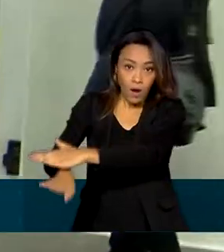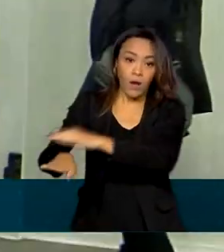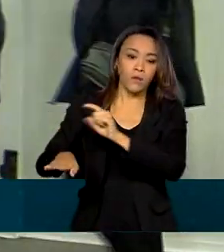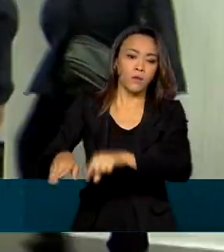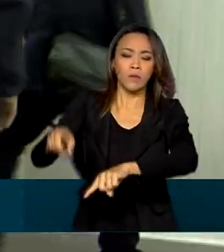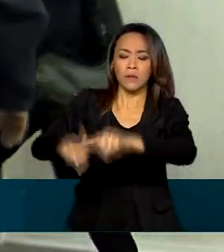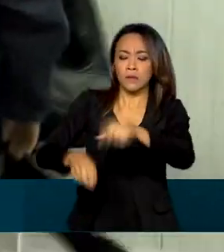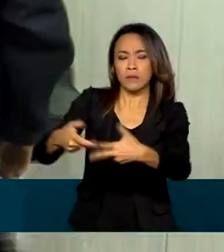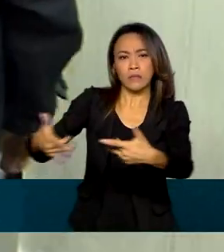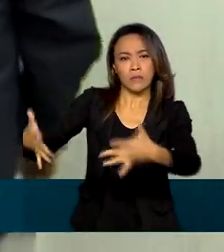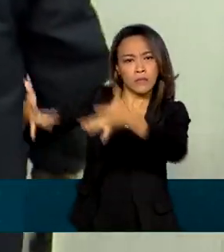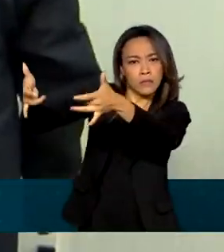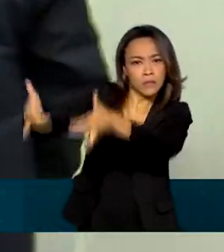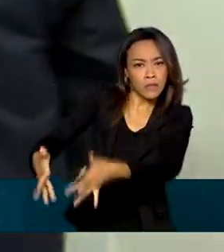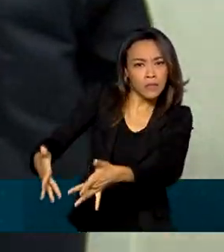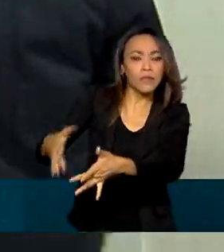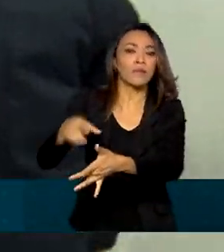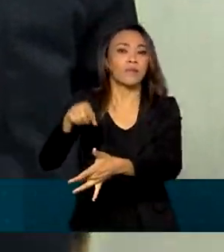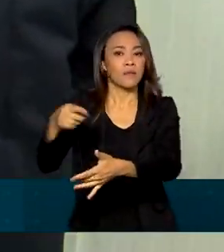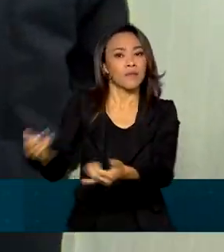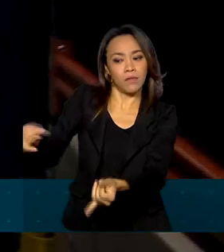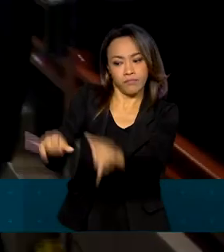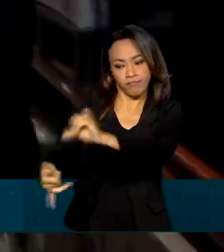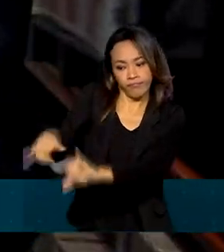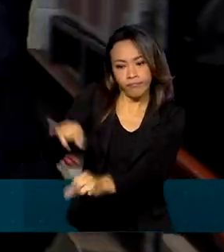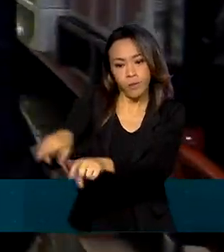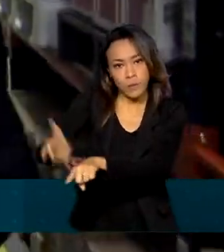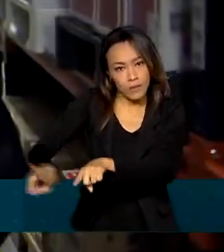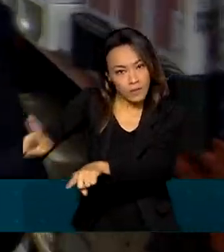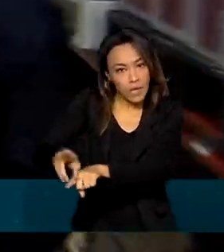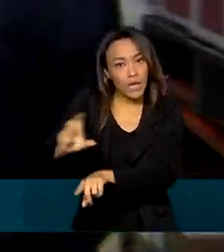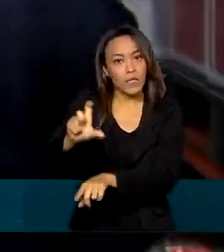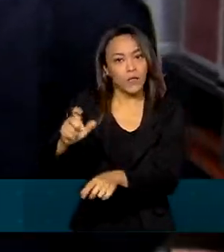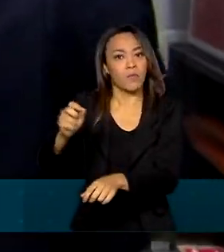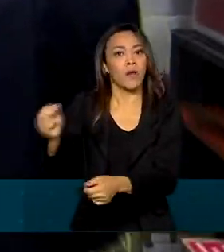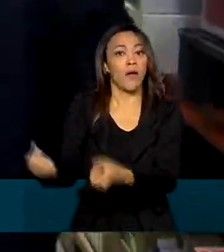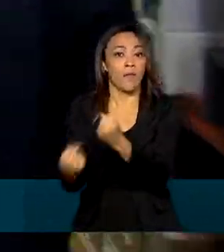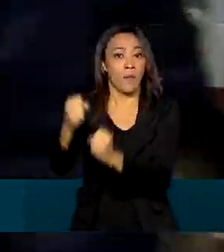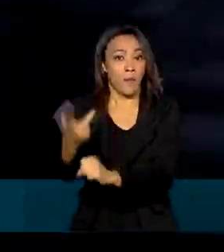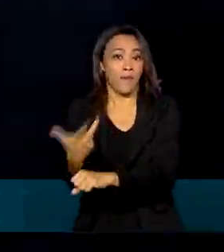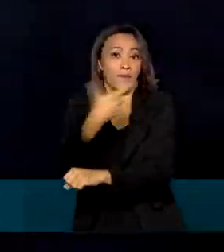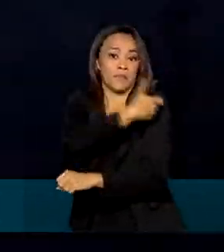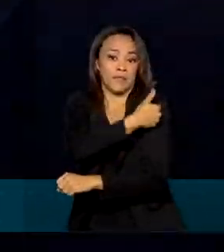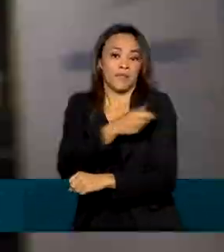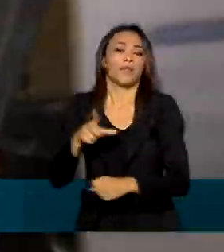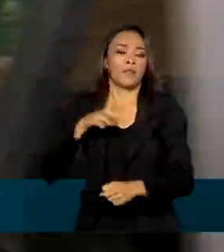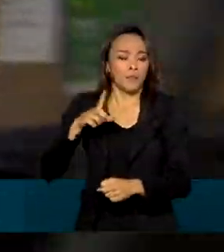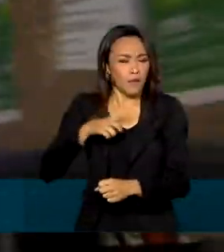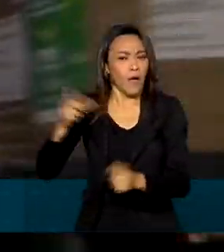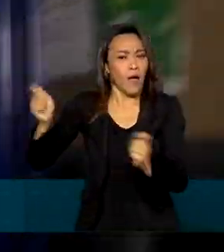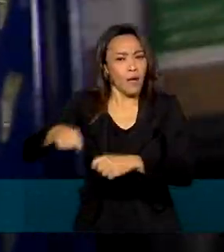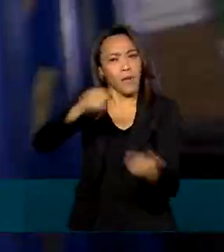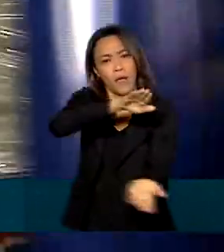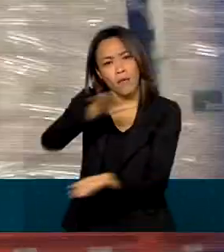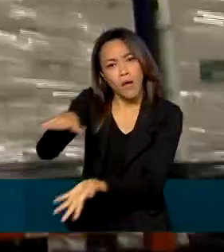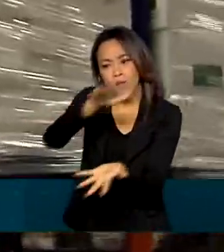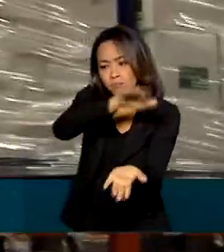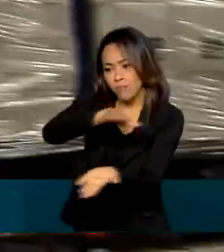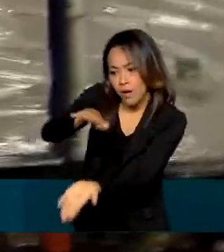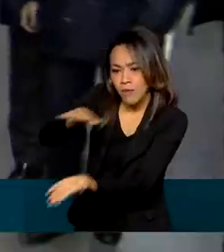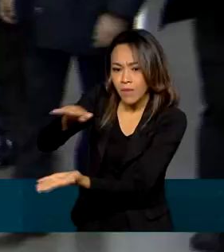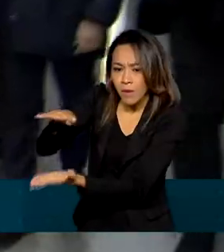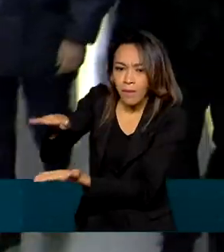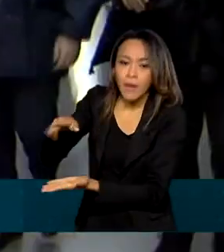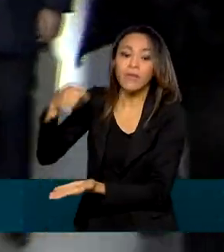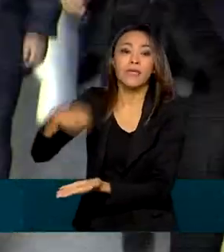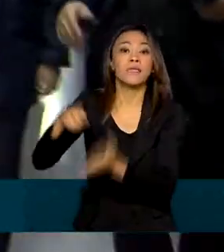insumos estratégicos, como imunizantes. O espaço tem condições de receber material que precisa de condições de